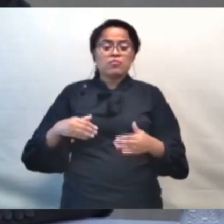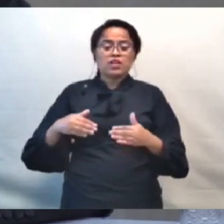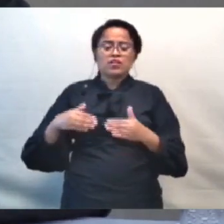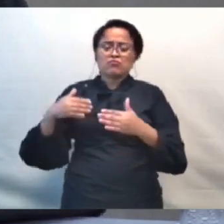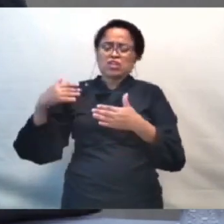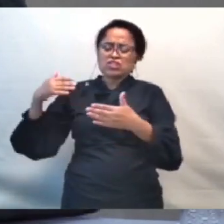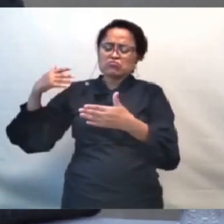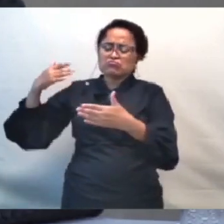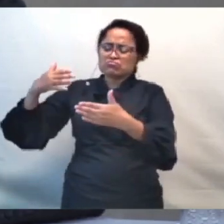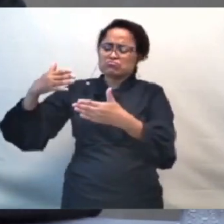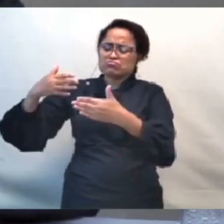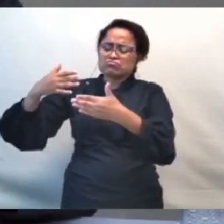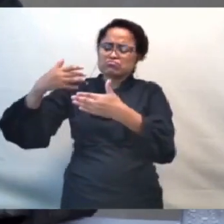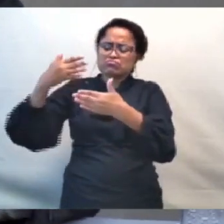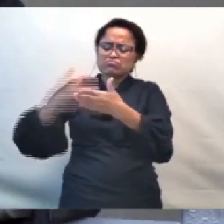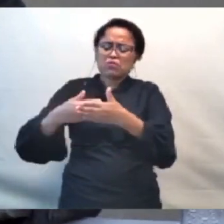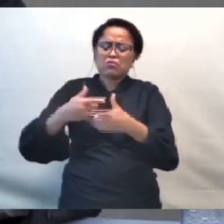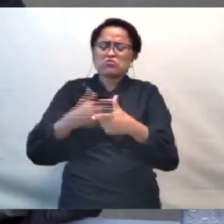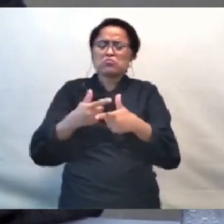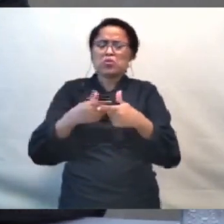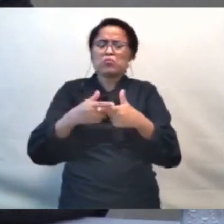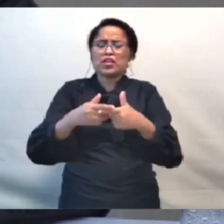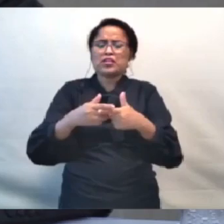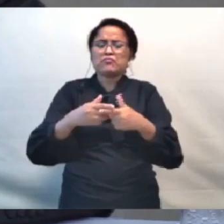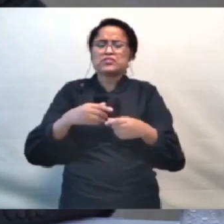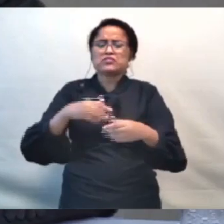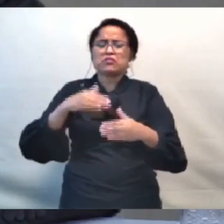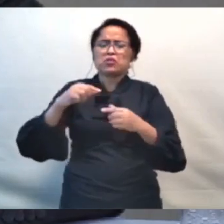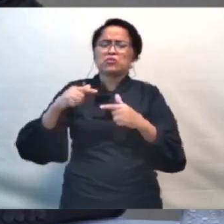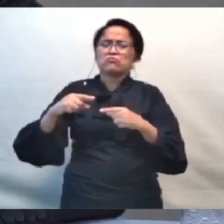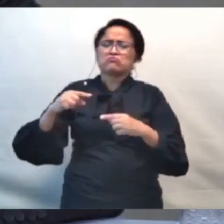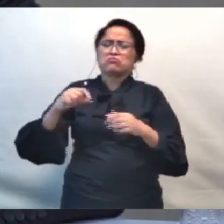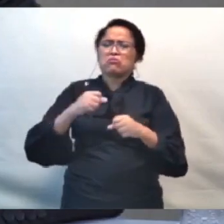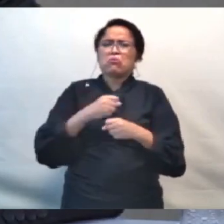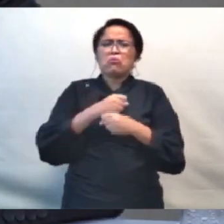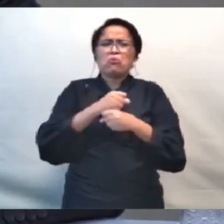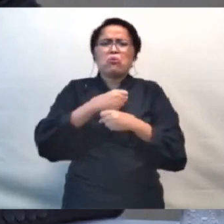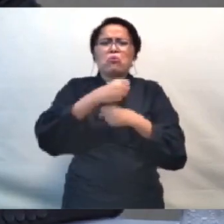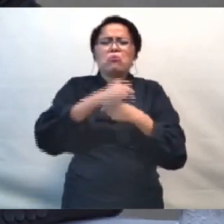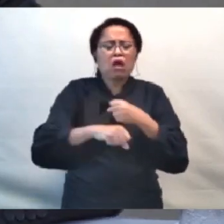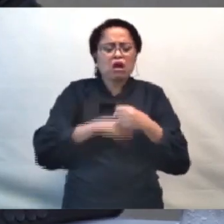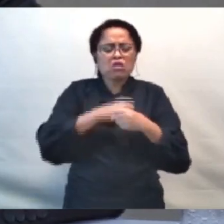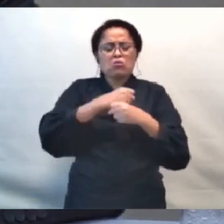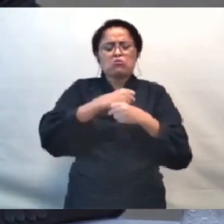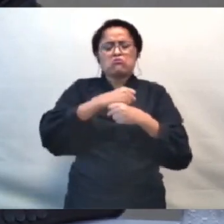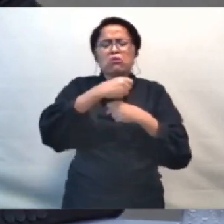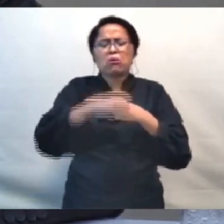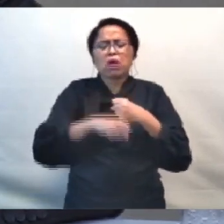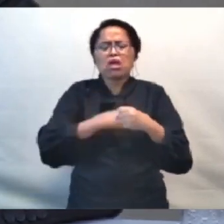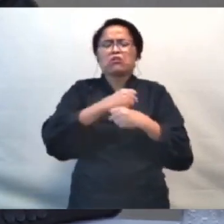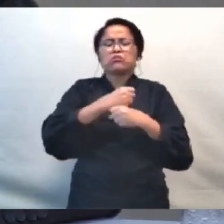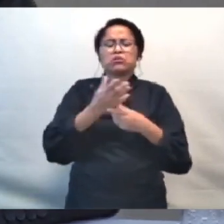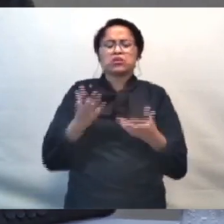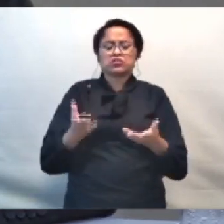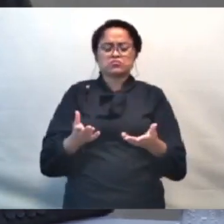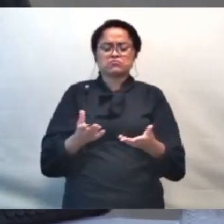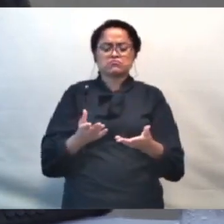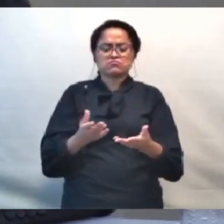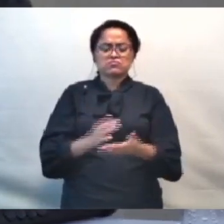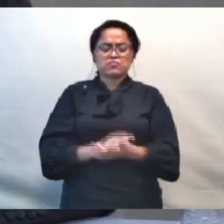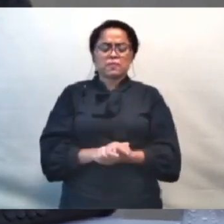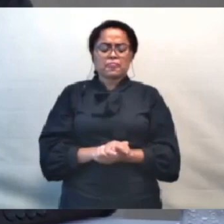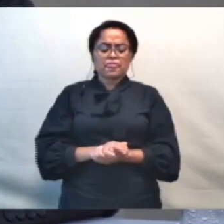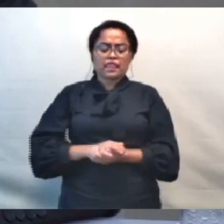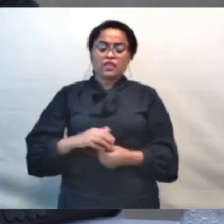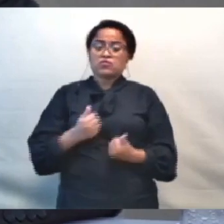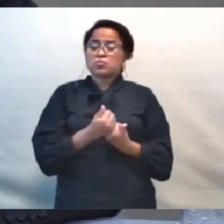normal. E a gente vê outras linhas de frente também, está aqui o nosso representante superintendente da SLU, sabe o tanto que o